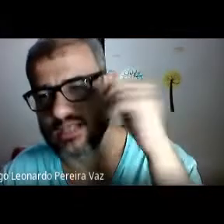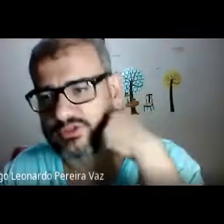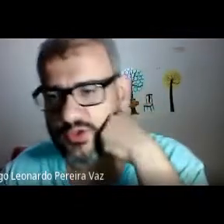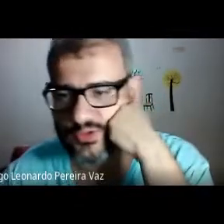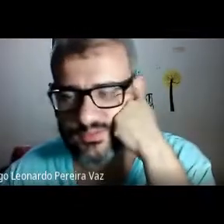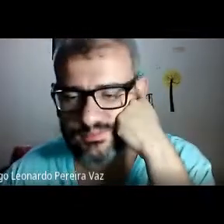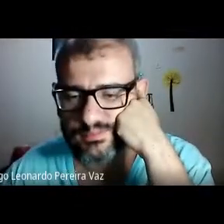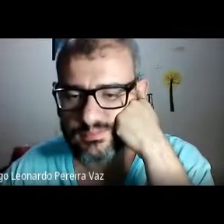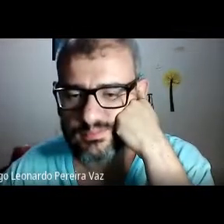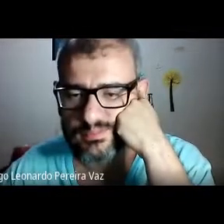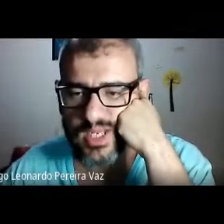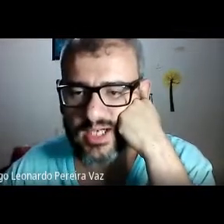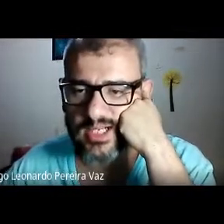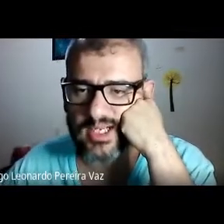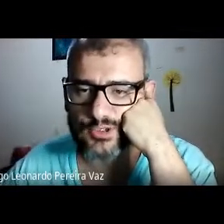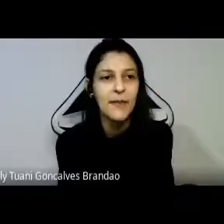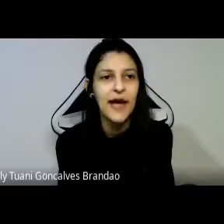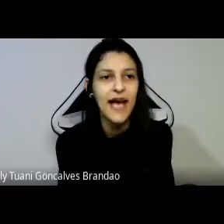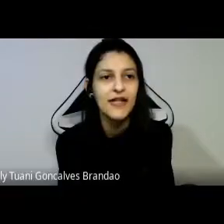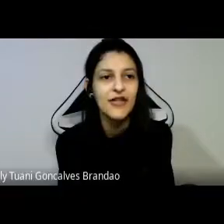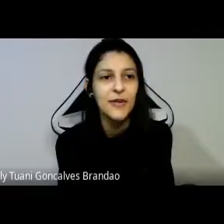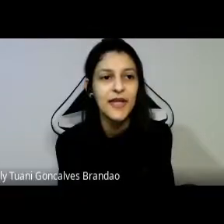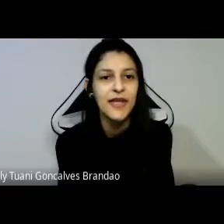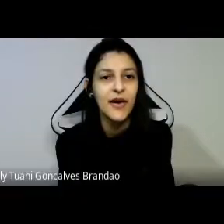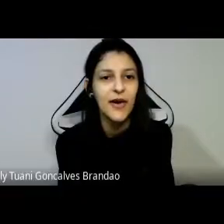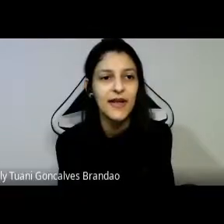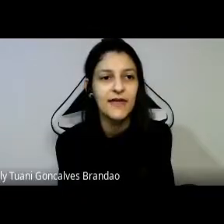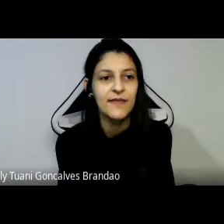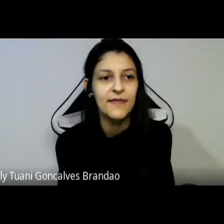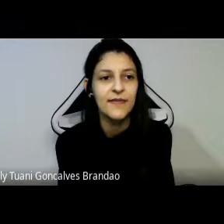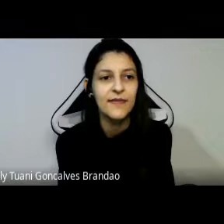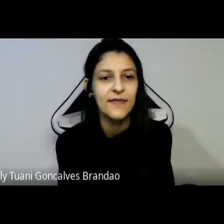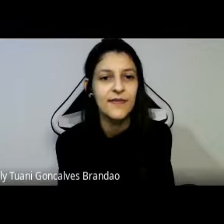Eliette. Eliette. Eliette, tá marcadinho aqui, olha.